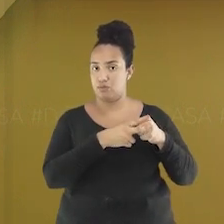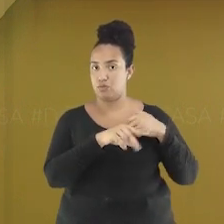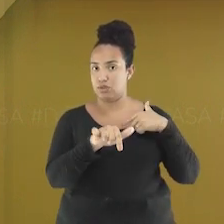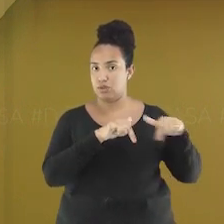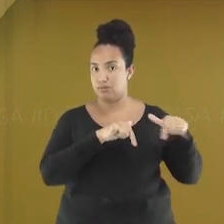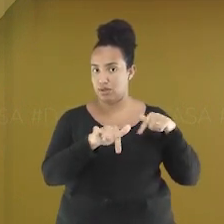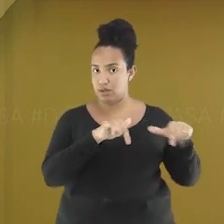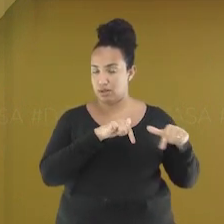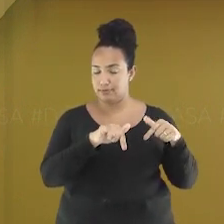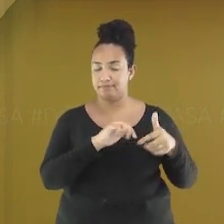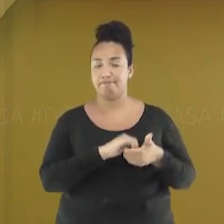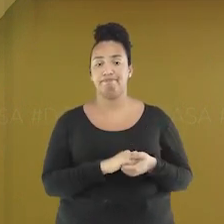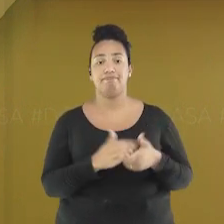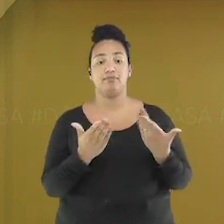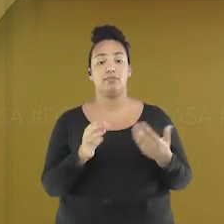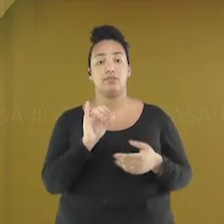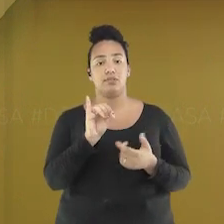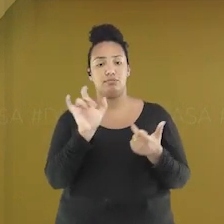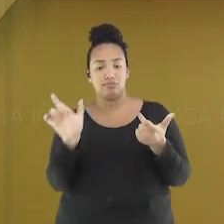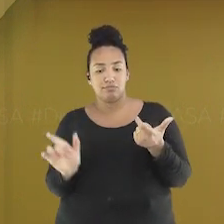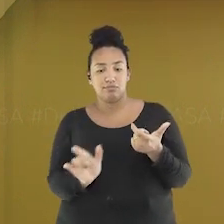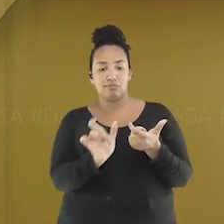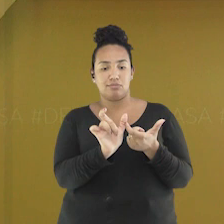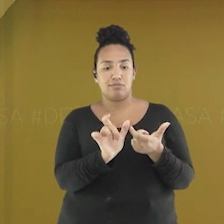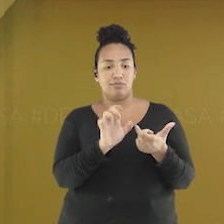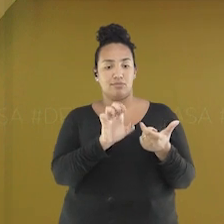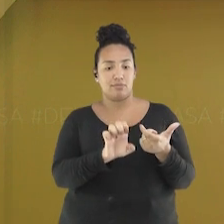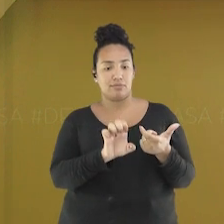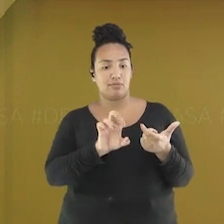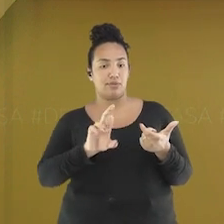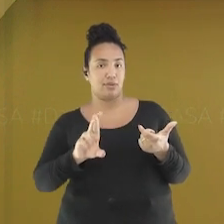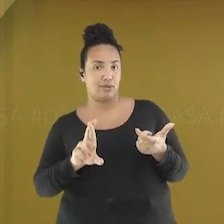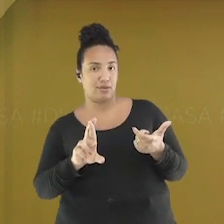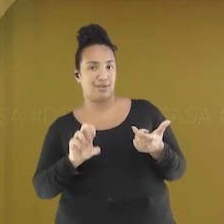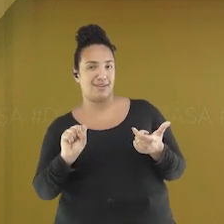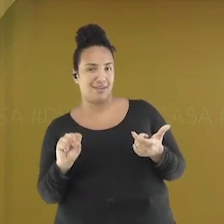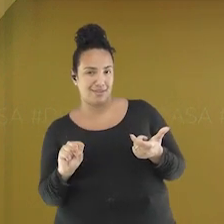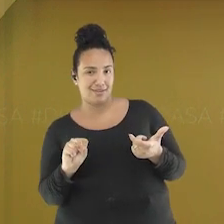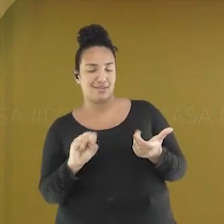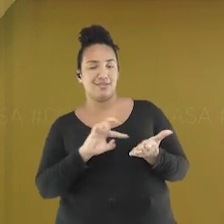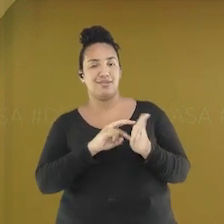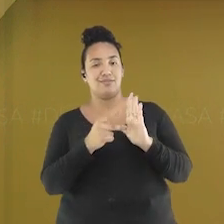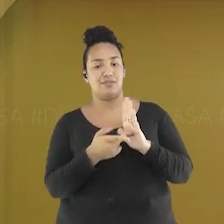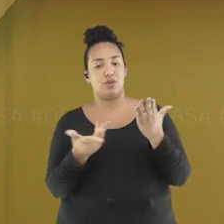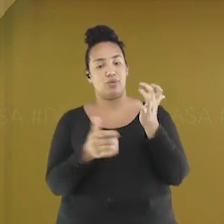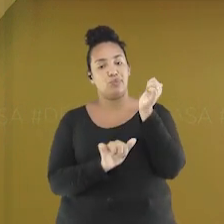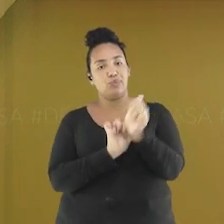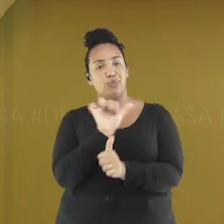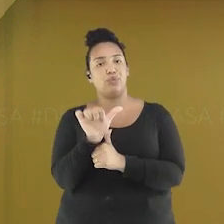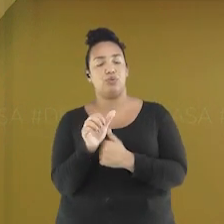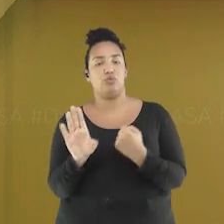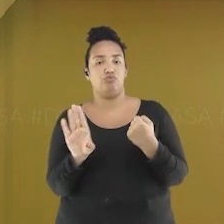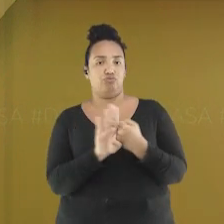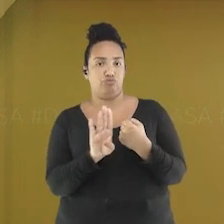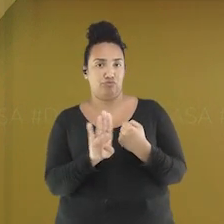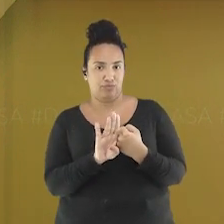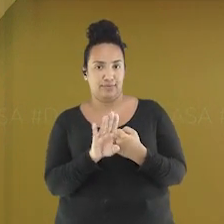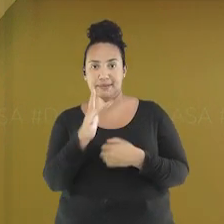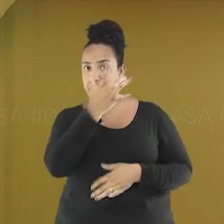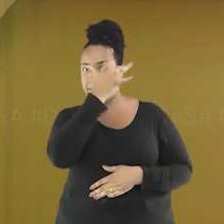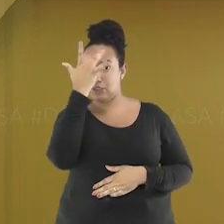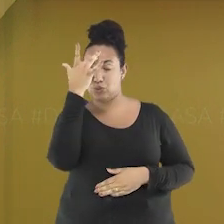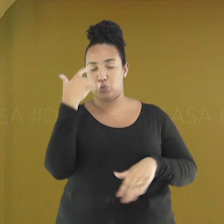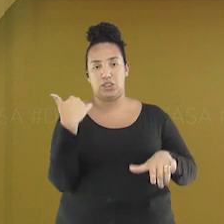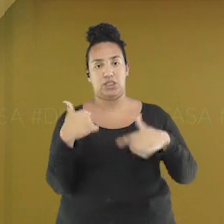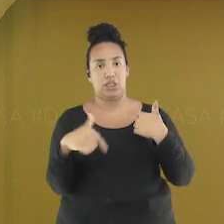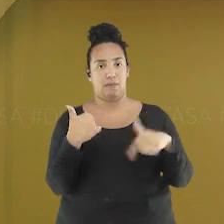aqui do verbo. Quando adicionamos esse ER no final, ela passa a ser substantivo. Nesse caso,